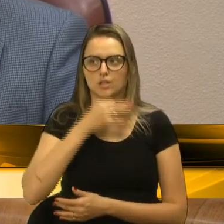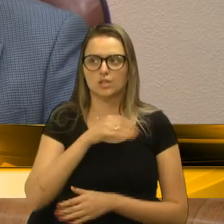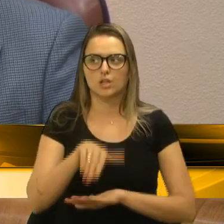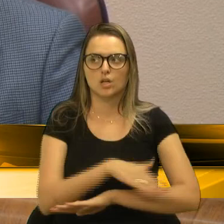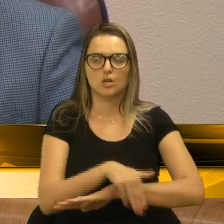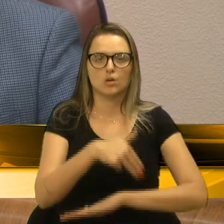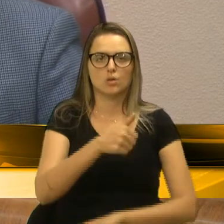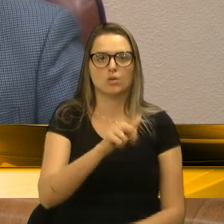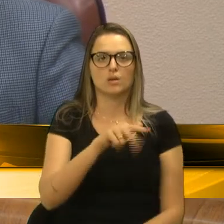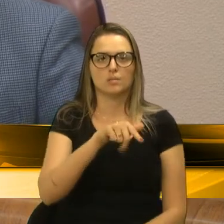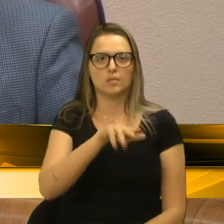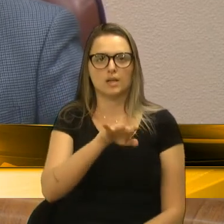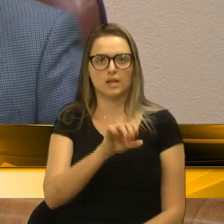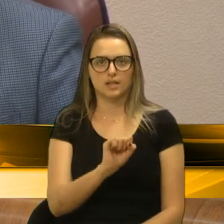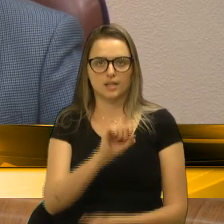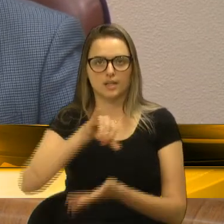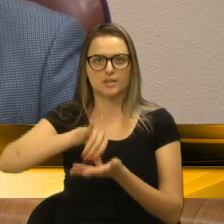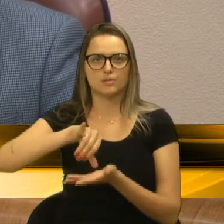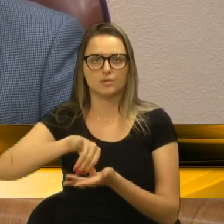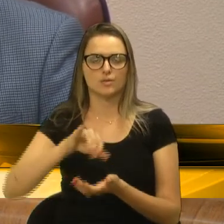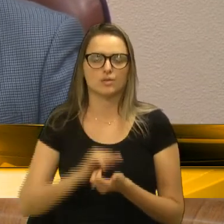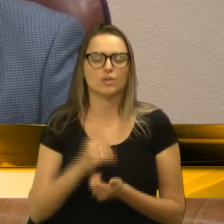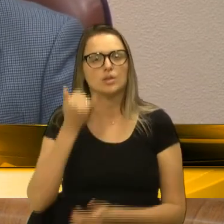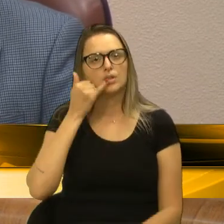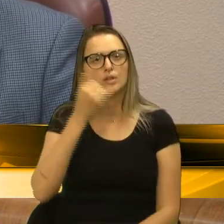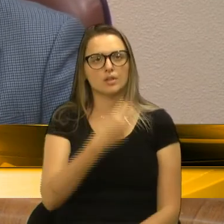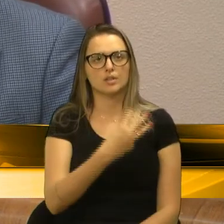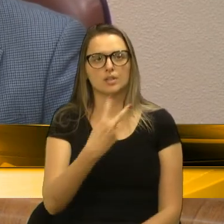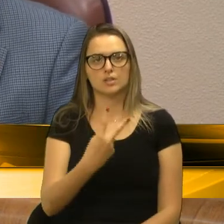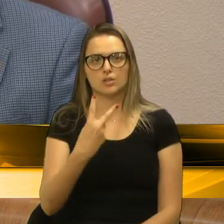Herval, 1178, Centro. Telefone